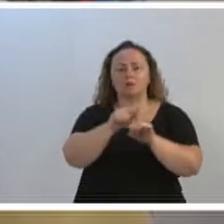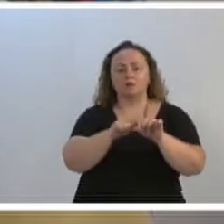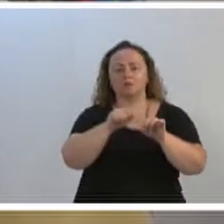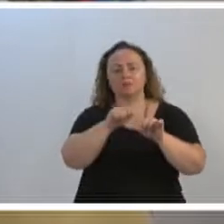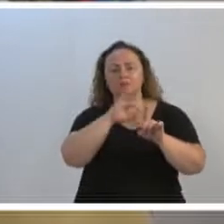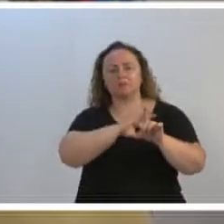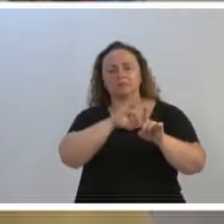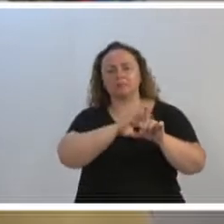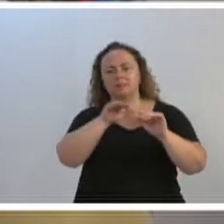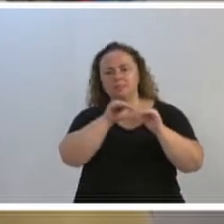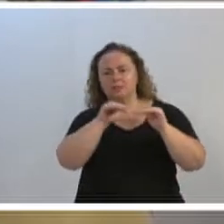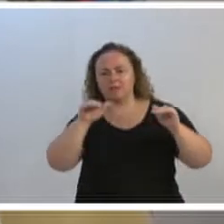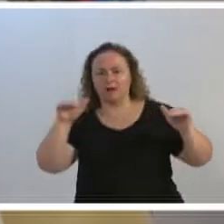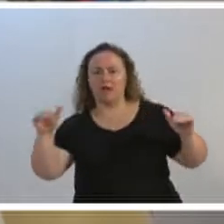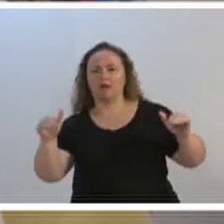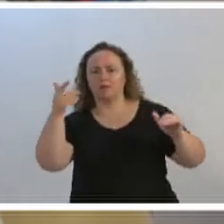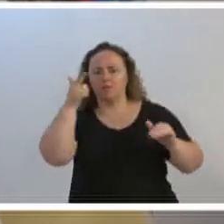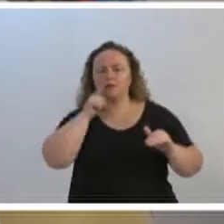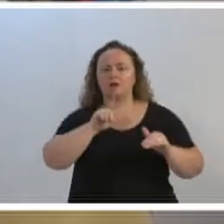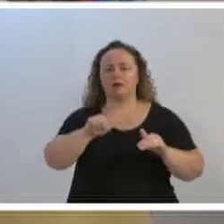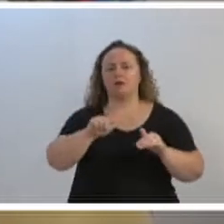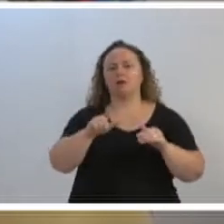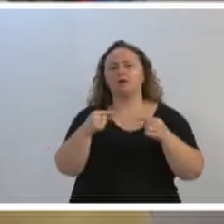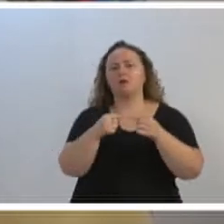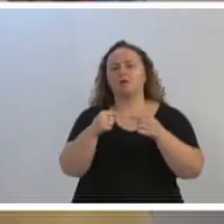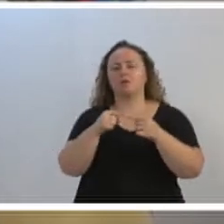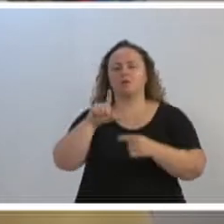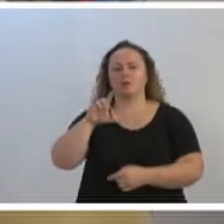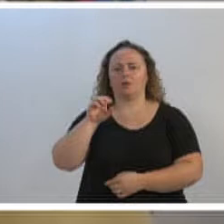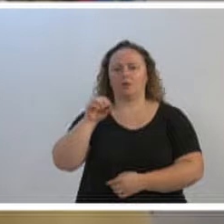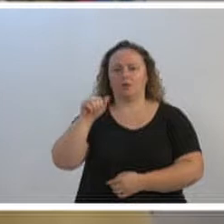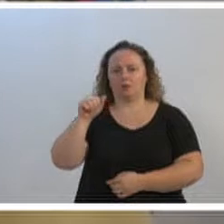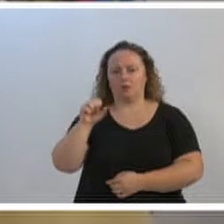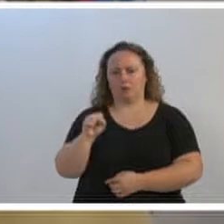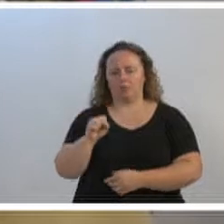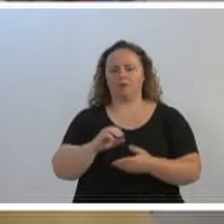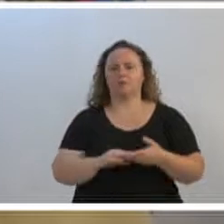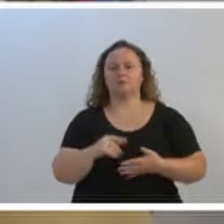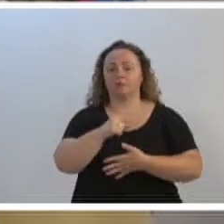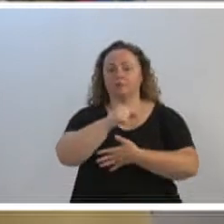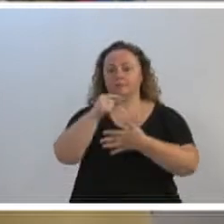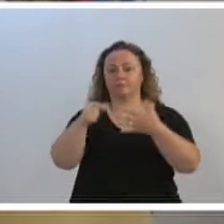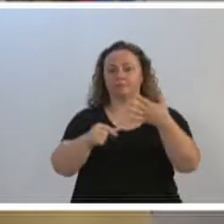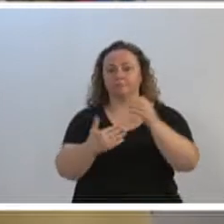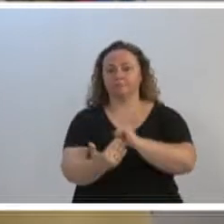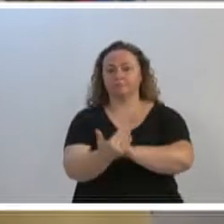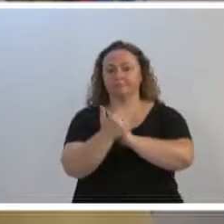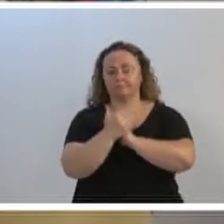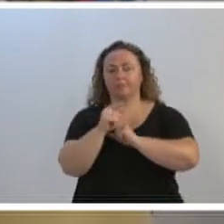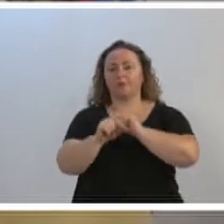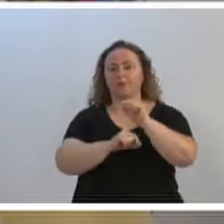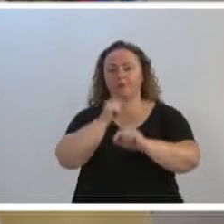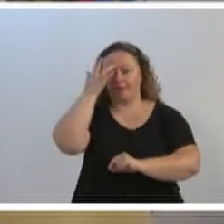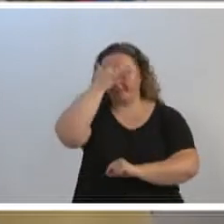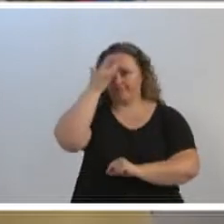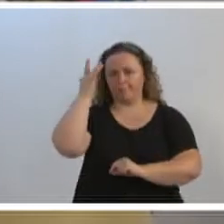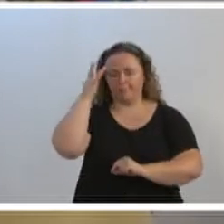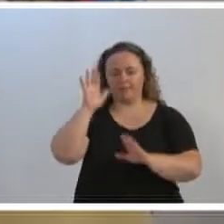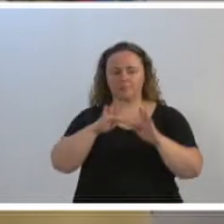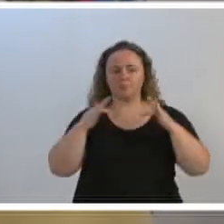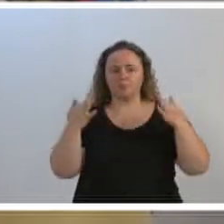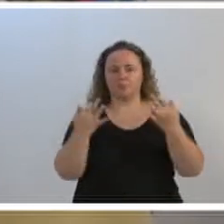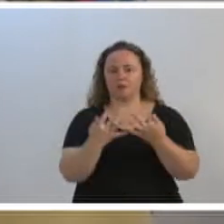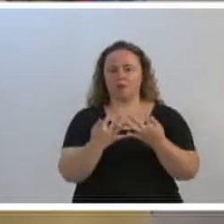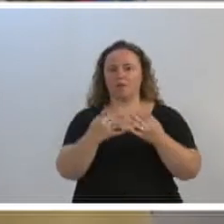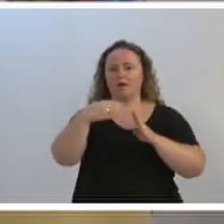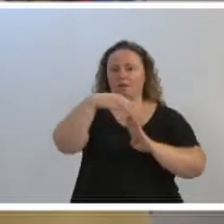nos termos da Lei Orgânica da Assistência Social, LOAS. Parágrafo único. O benefício já concedido a qualquer membro da família, nos termos do